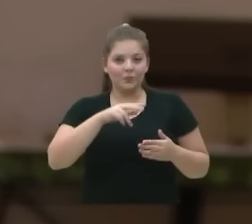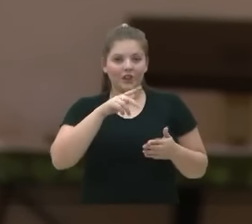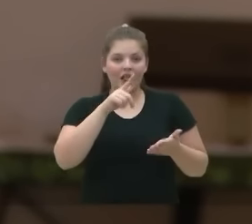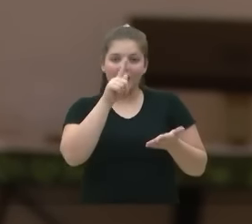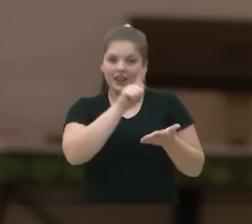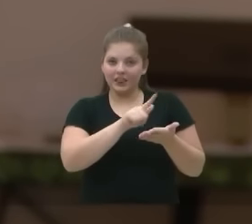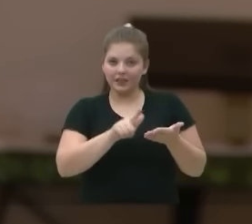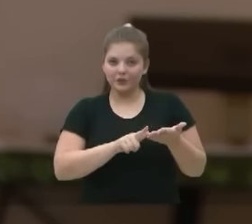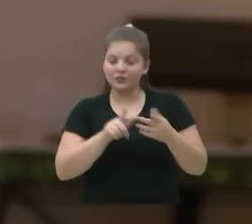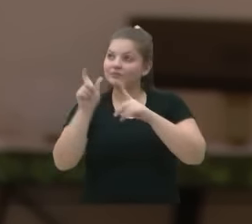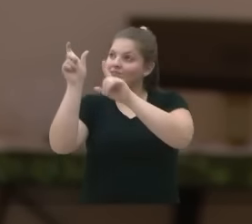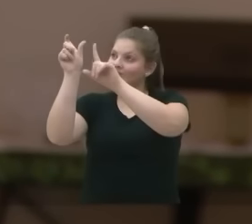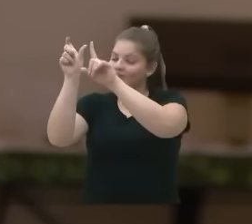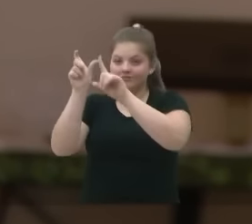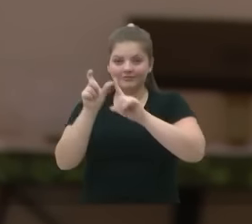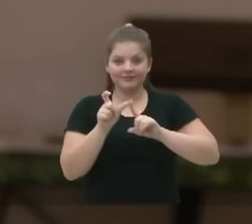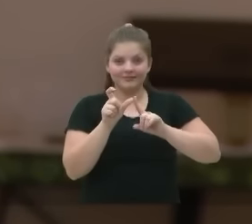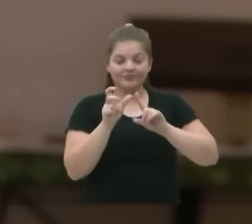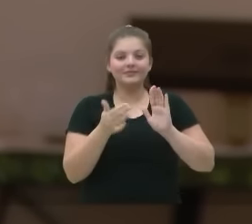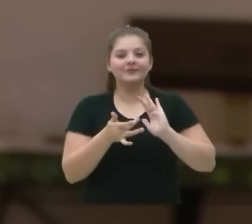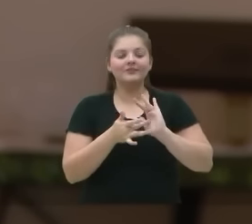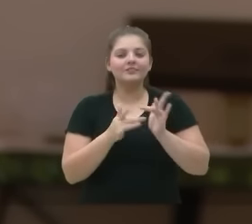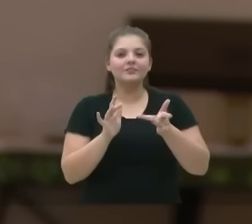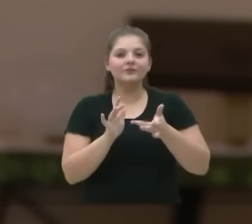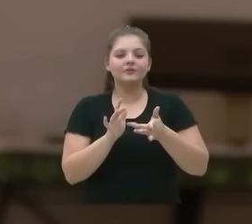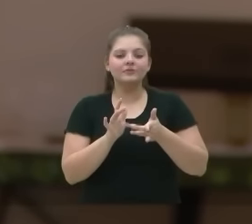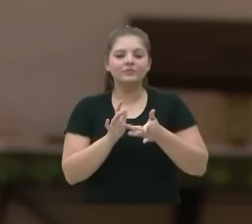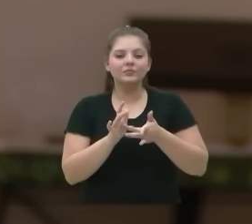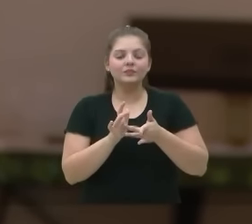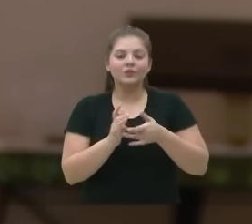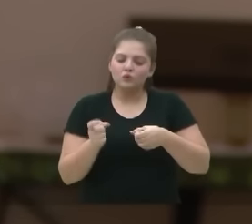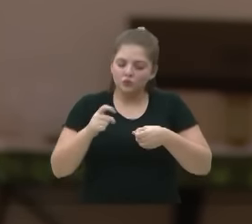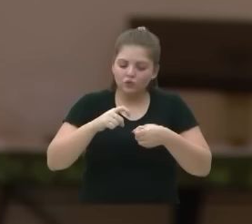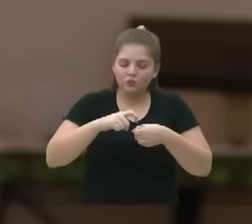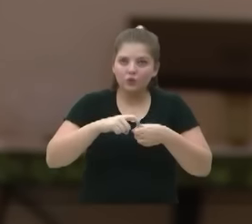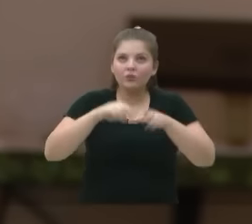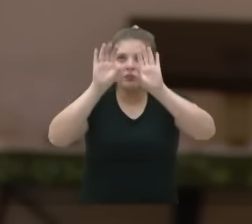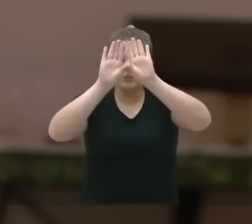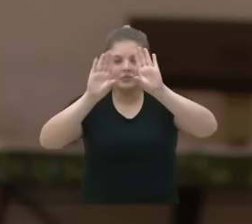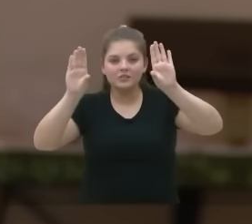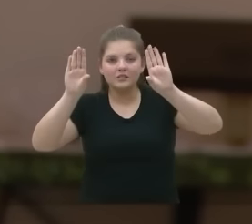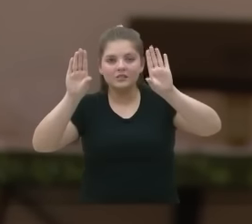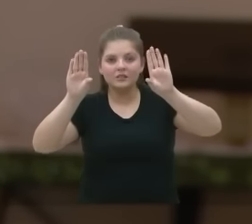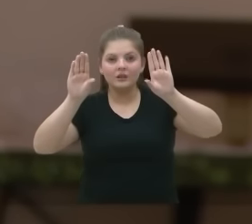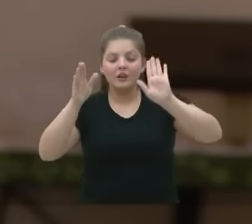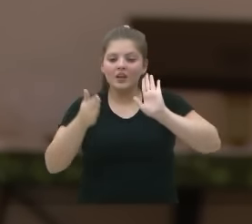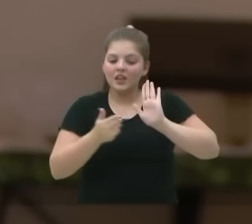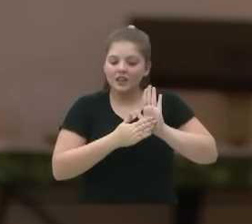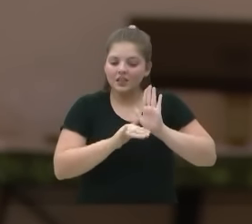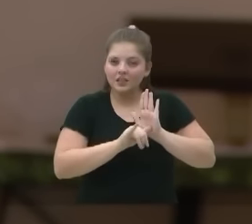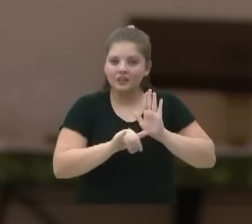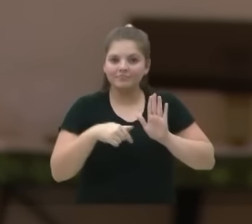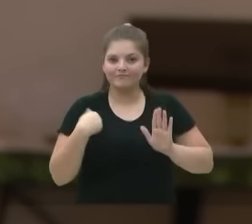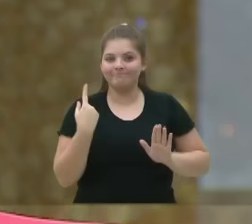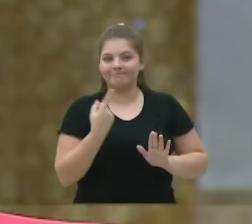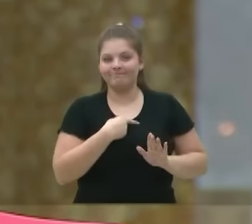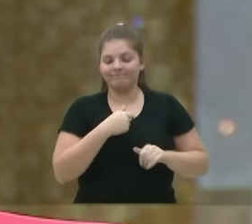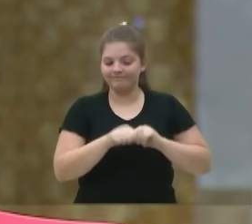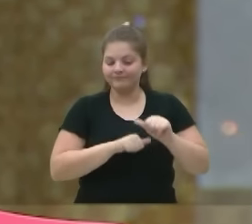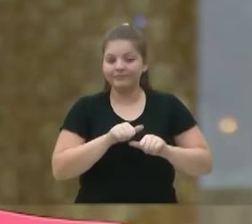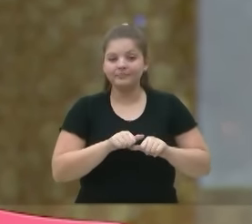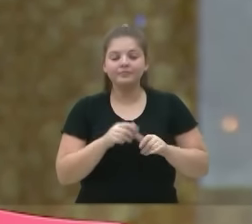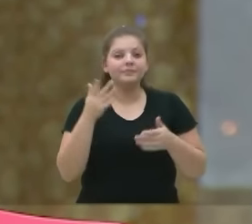Liturgia da Palavra. Jesus voltou ao Pai e nos deixou como suas testemunhas. Ouçamos.